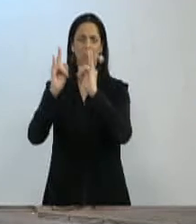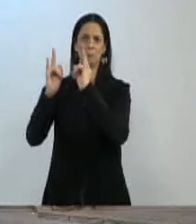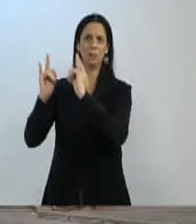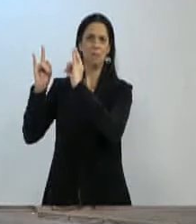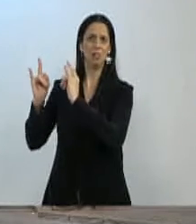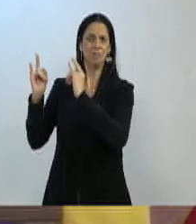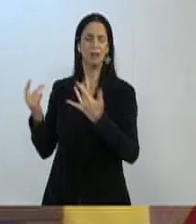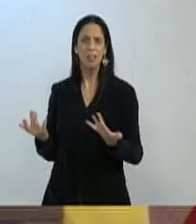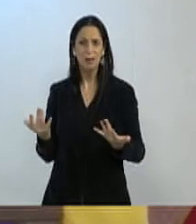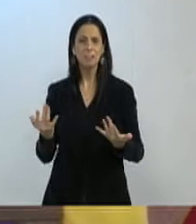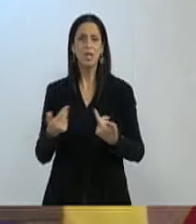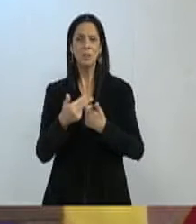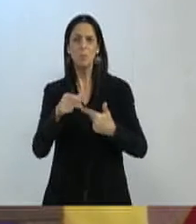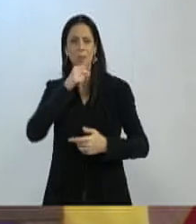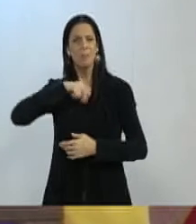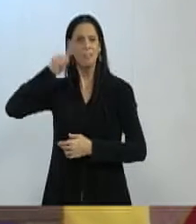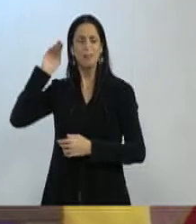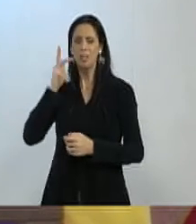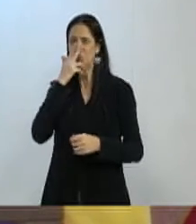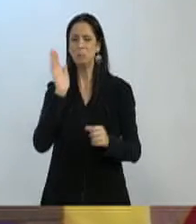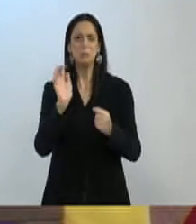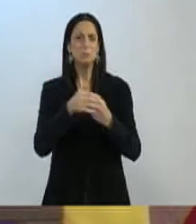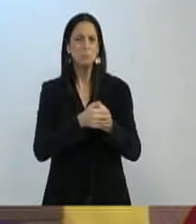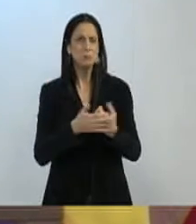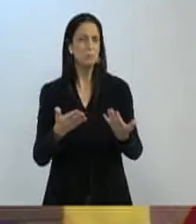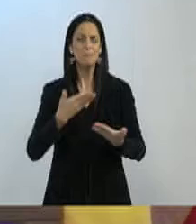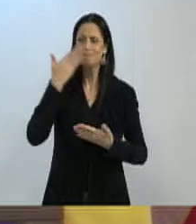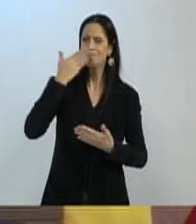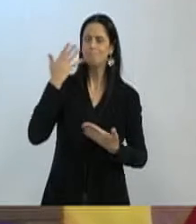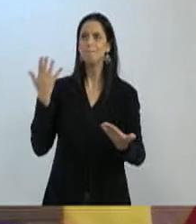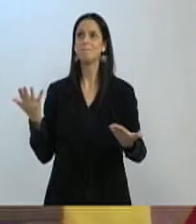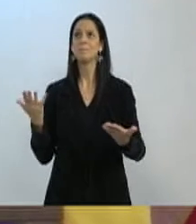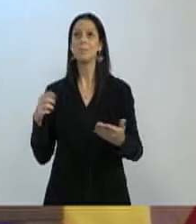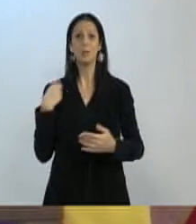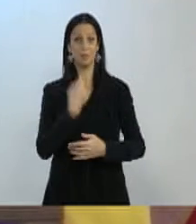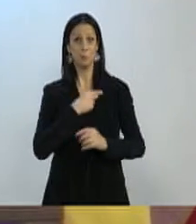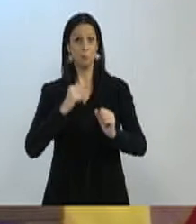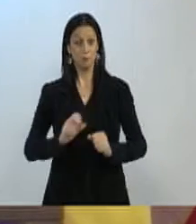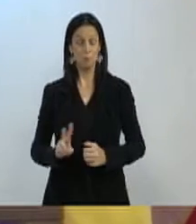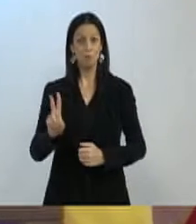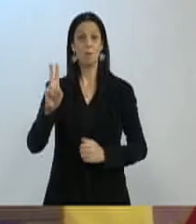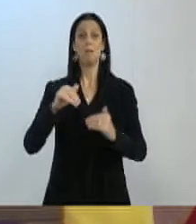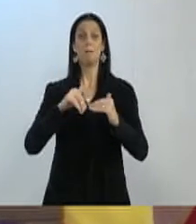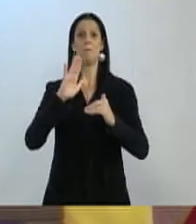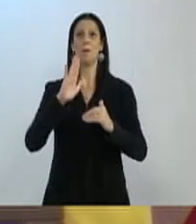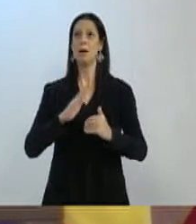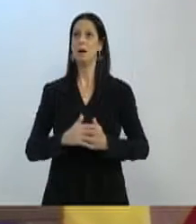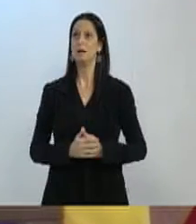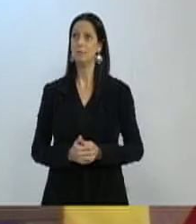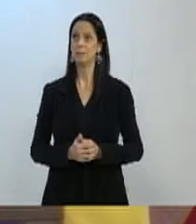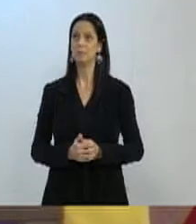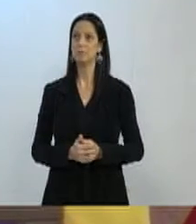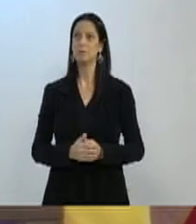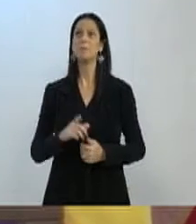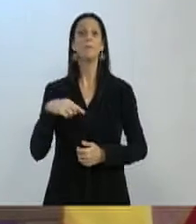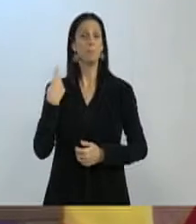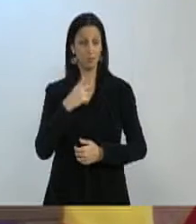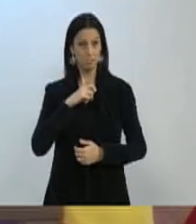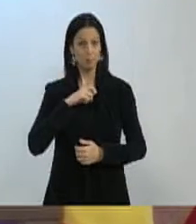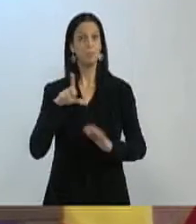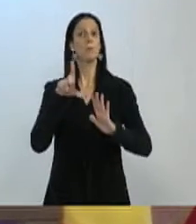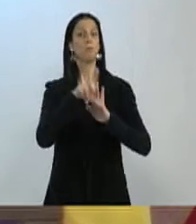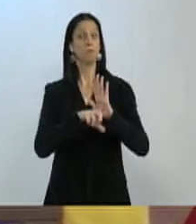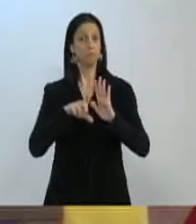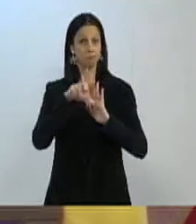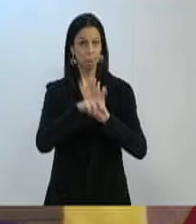praticamente escondidas, e a gente poderia valorizar mais. Nós temos uma legislação com relação